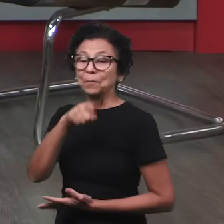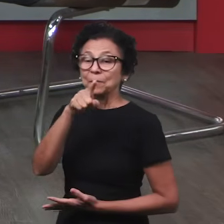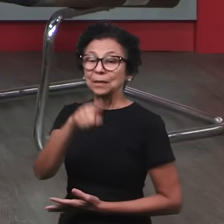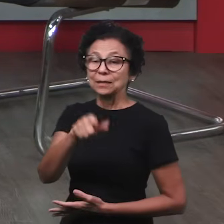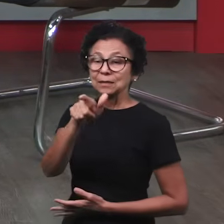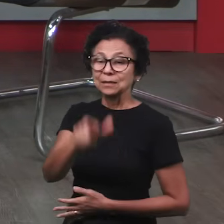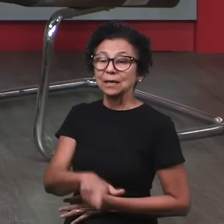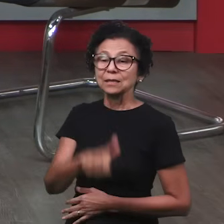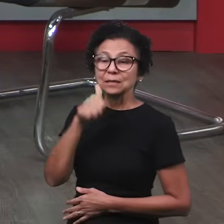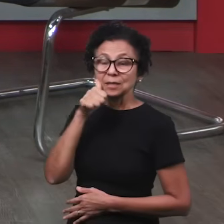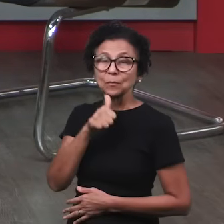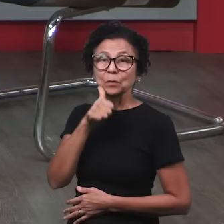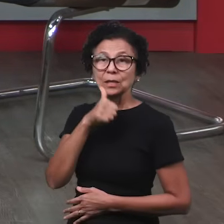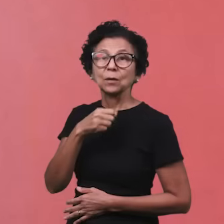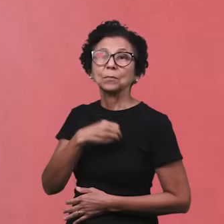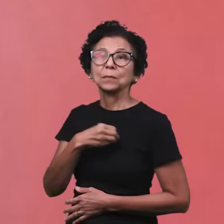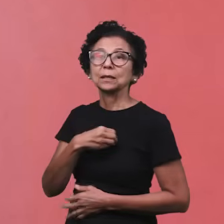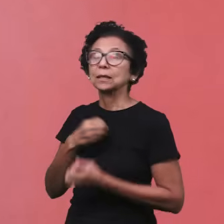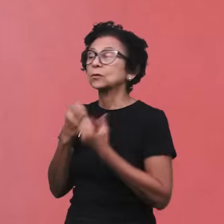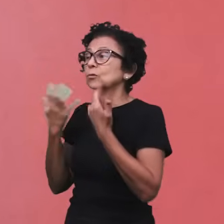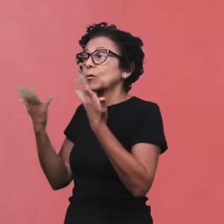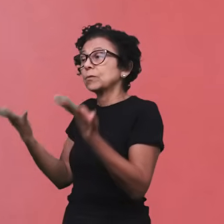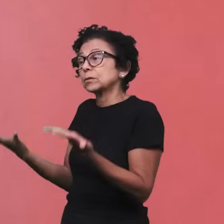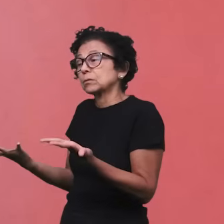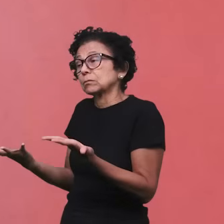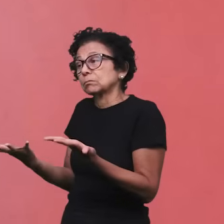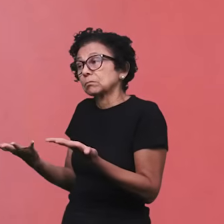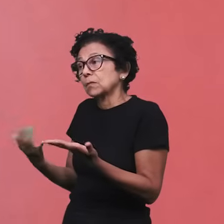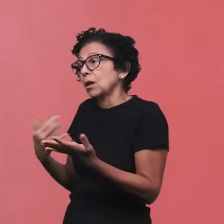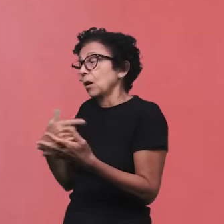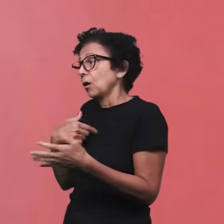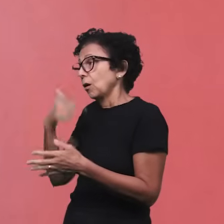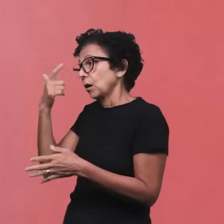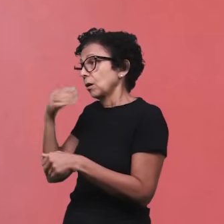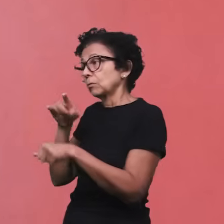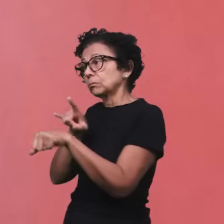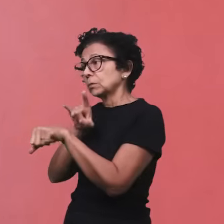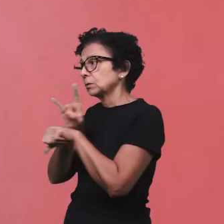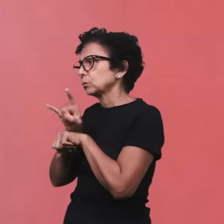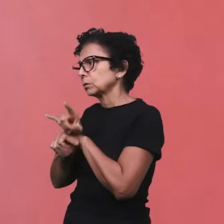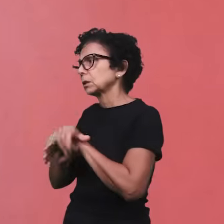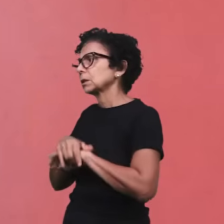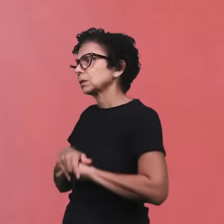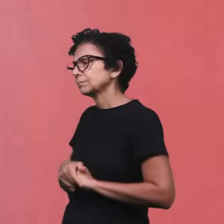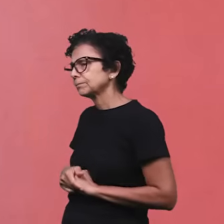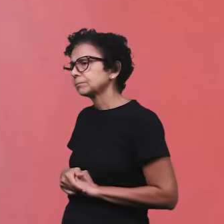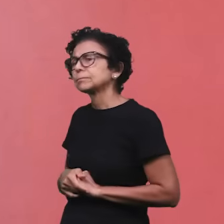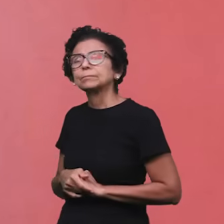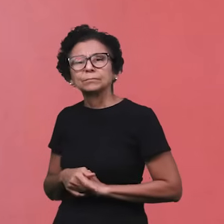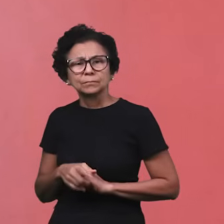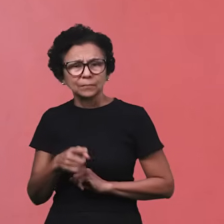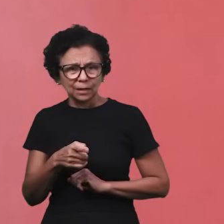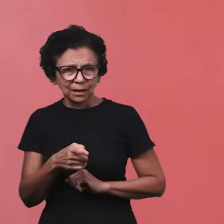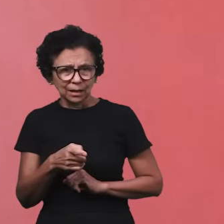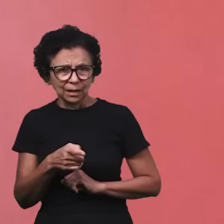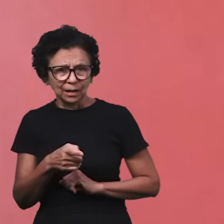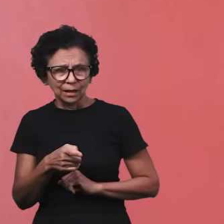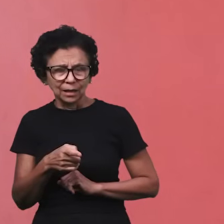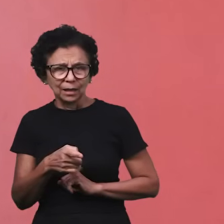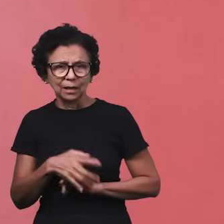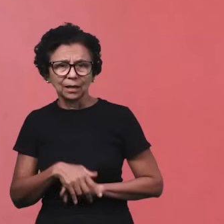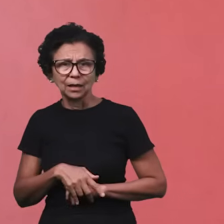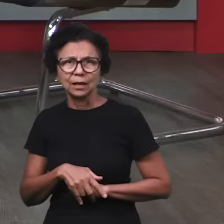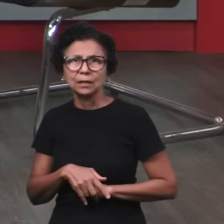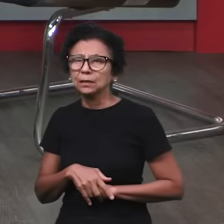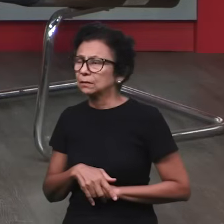seu pecado? O meu pecado é esse, eu sou uma mulher adúltera. A José é uma mulher adúltera, você nega, a mulher não negou o seu pecado,